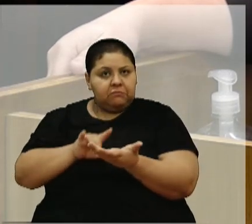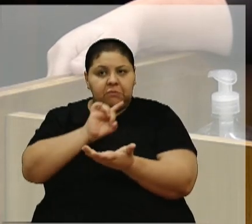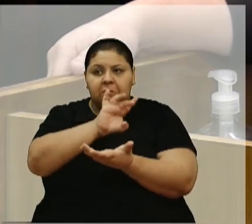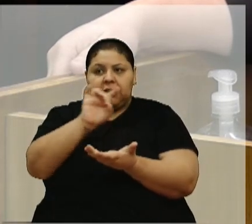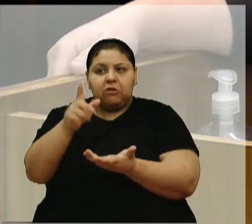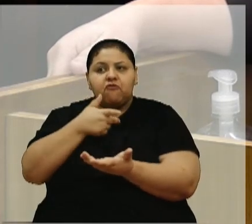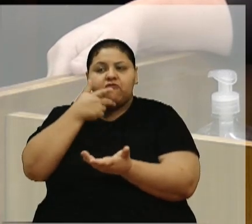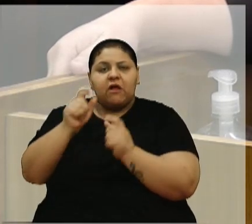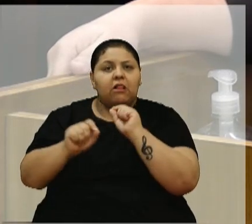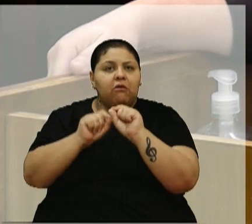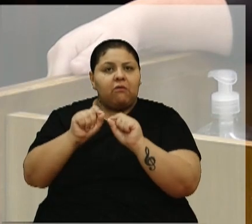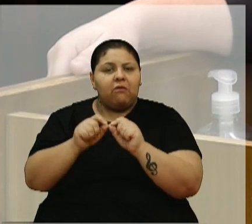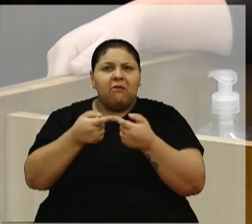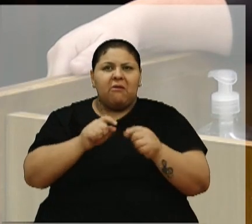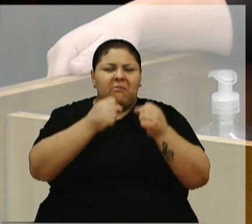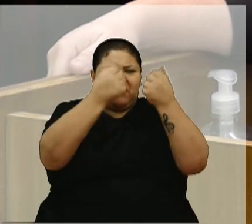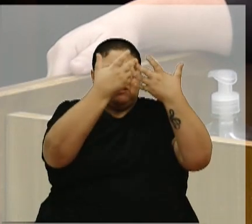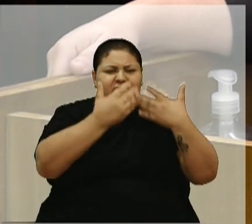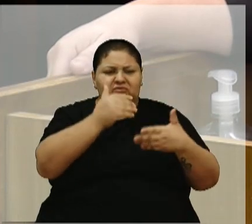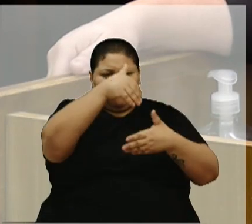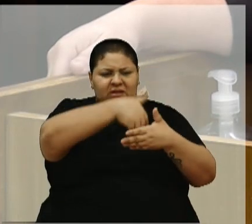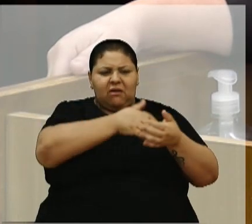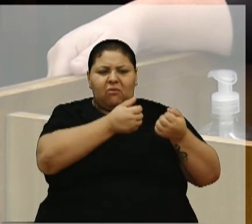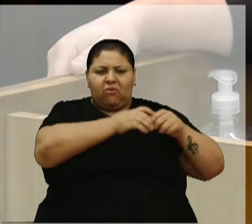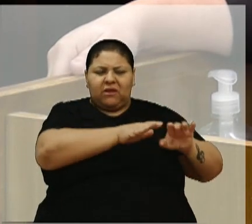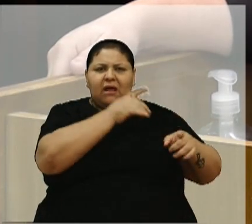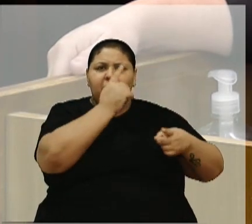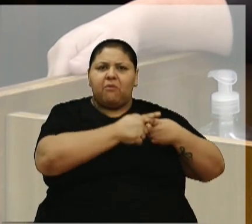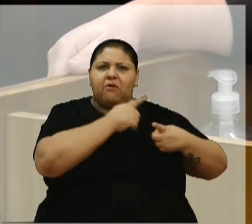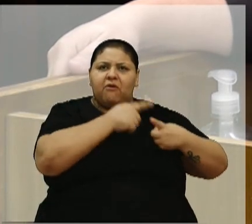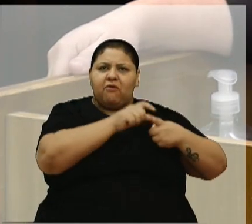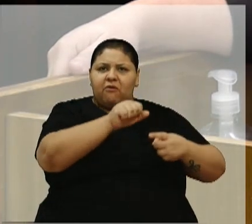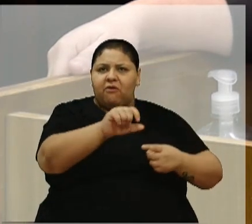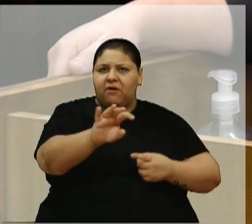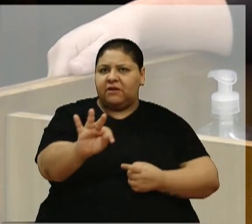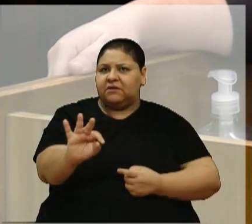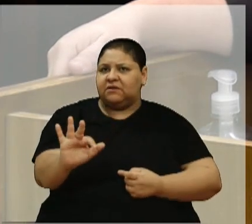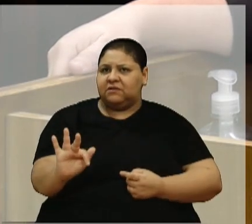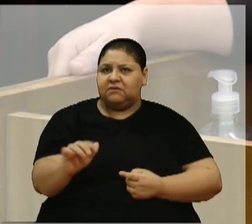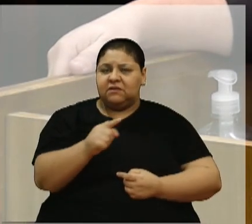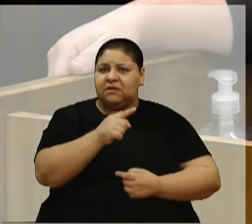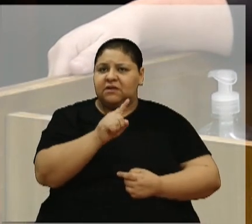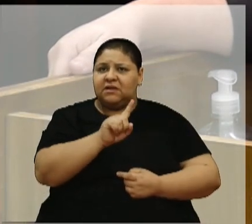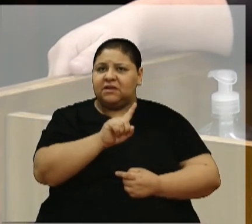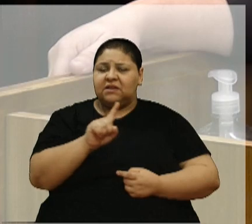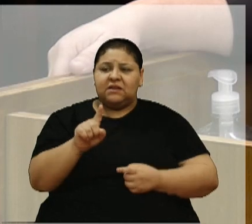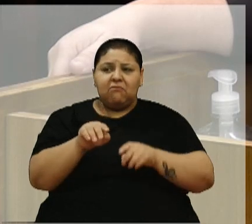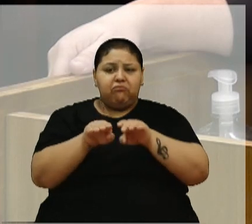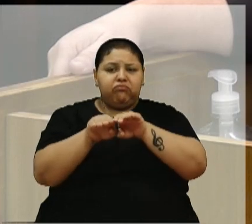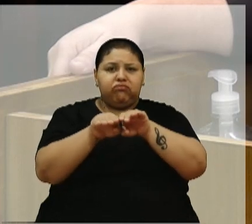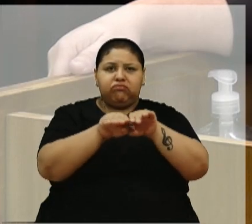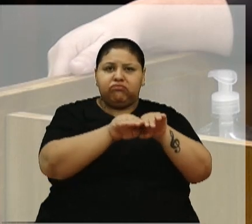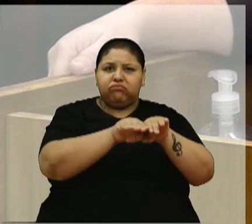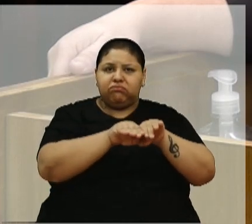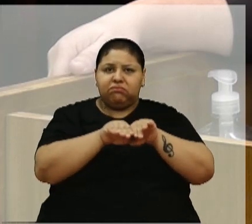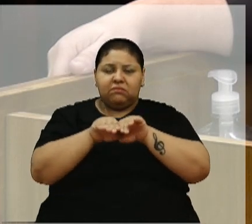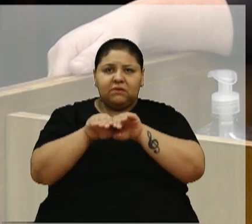mas essa justificativa de votar contrário, porque o STF não vai ser imparcial com Caxias, fica difícil de